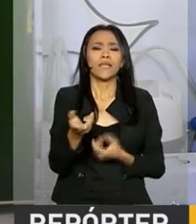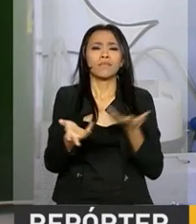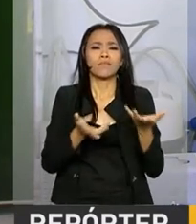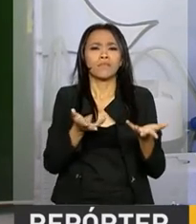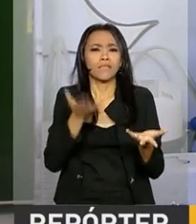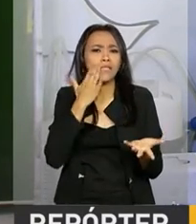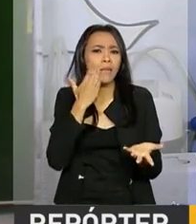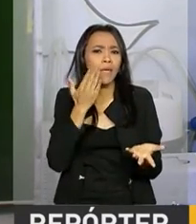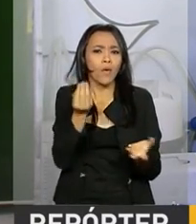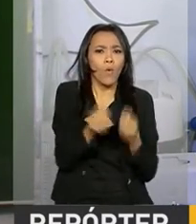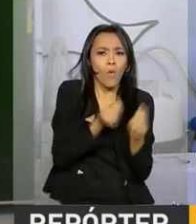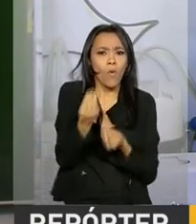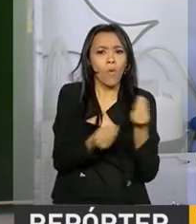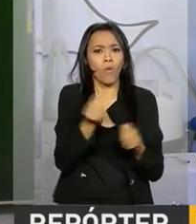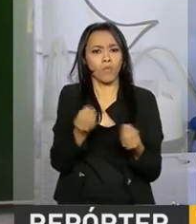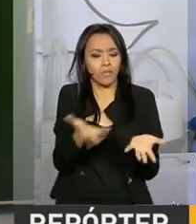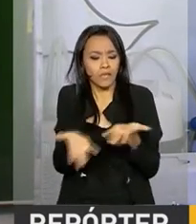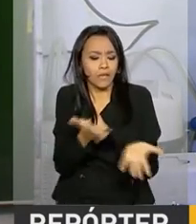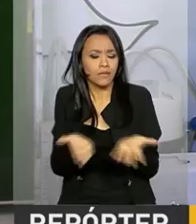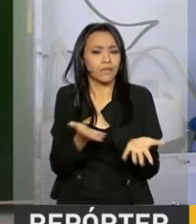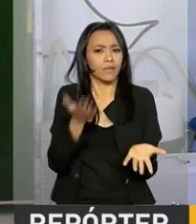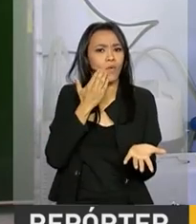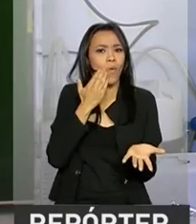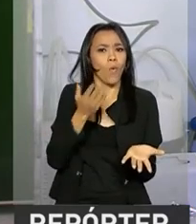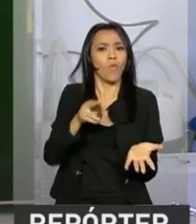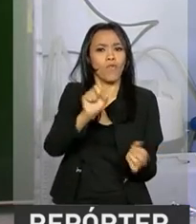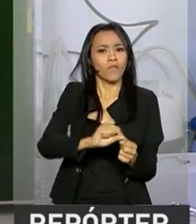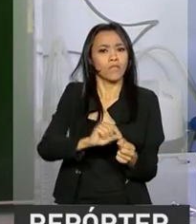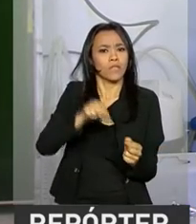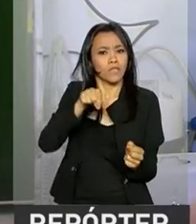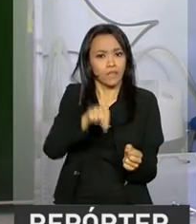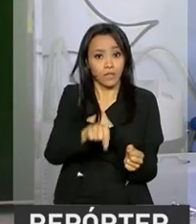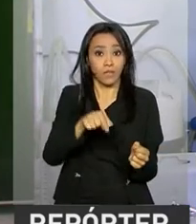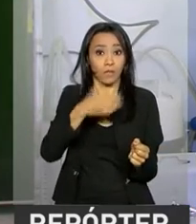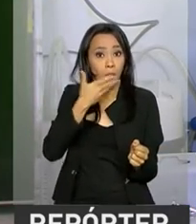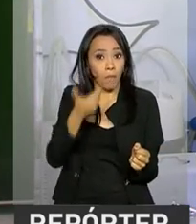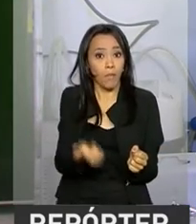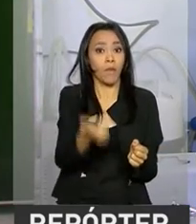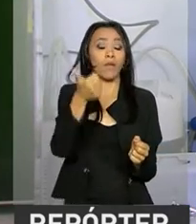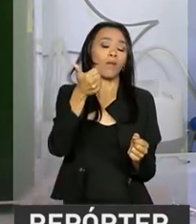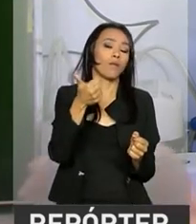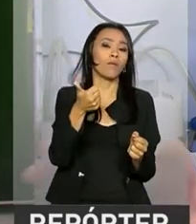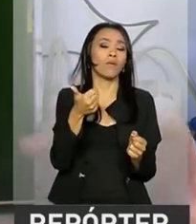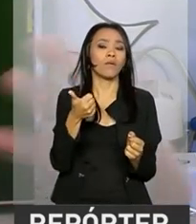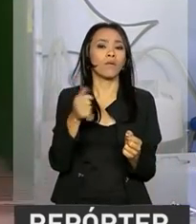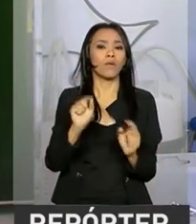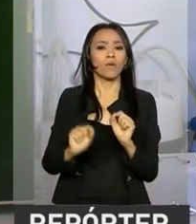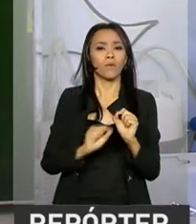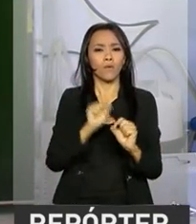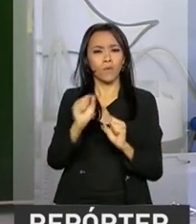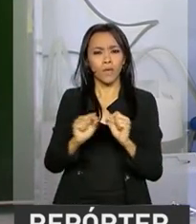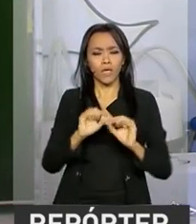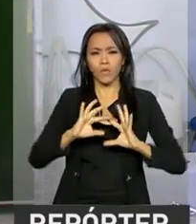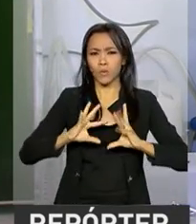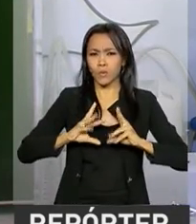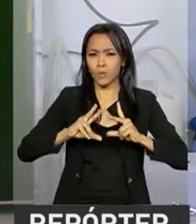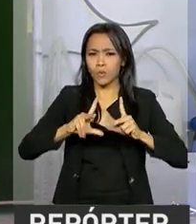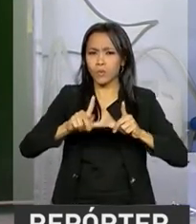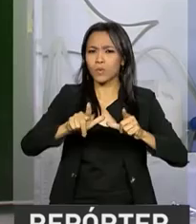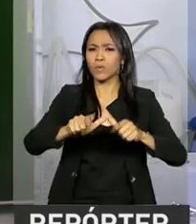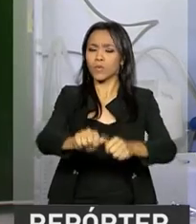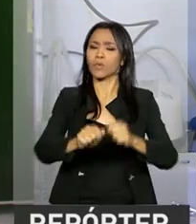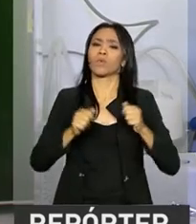desse resíduo, você trata esse passivo ambiental, melhorando todo o balanço